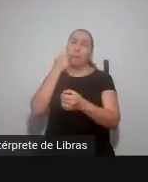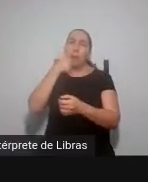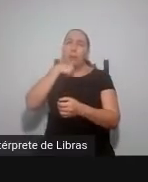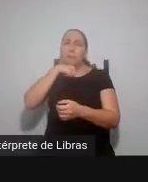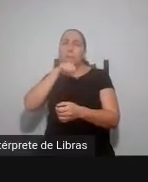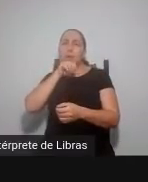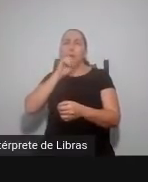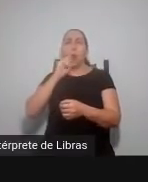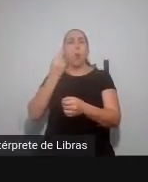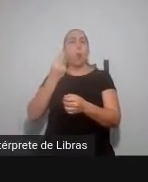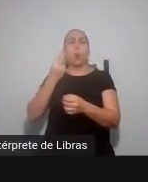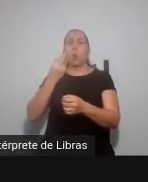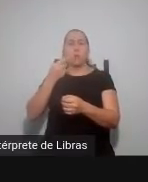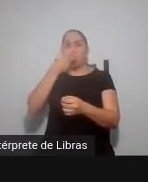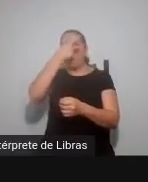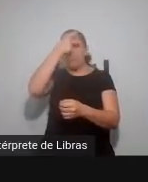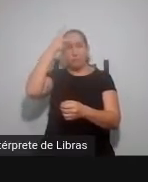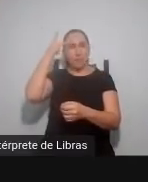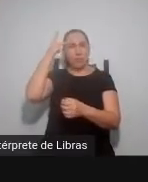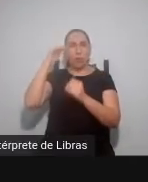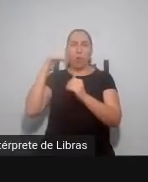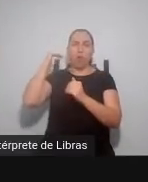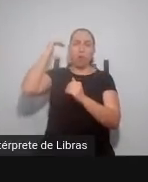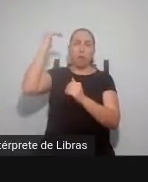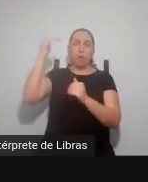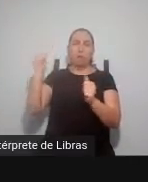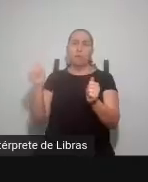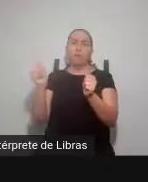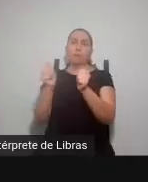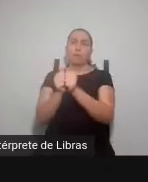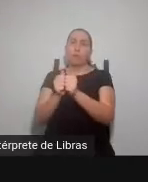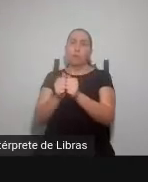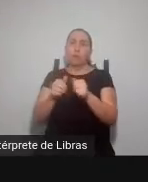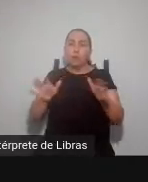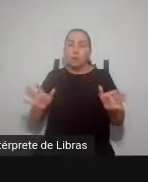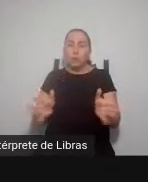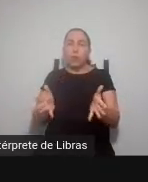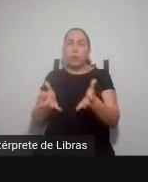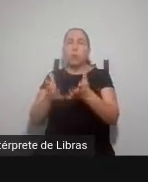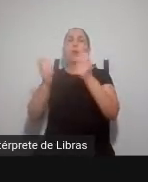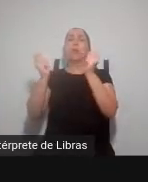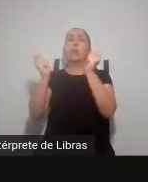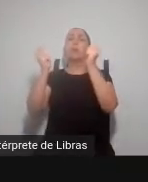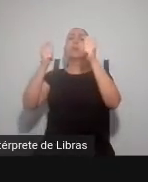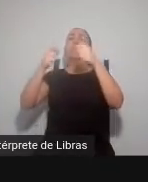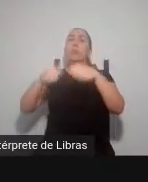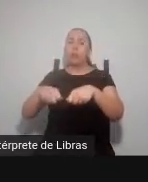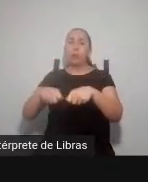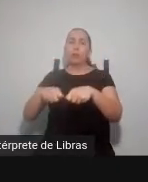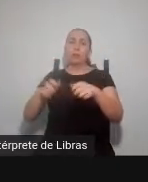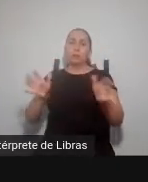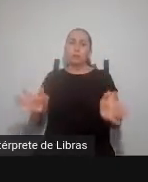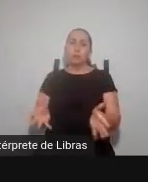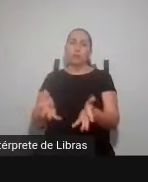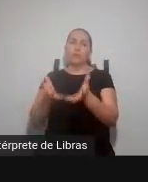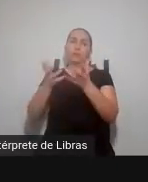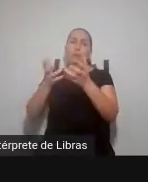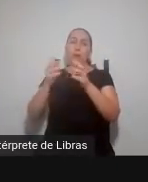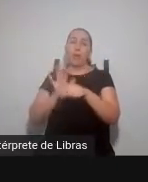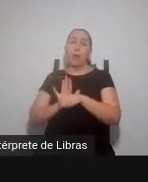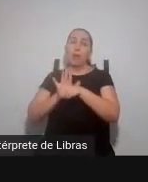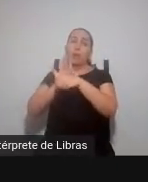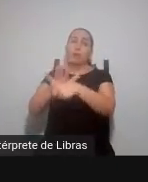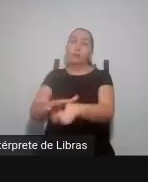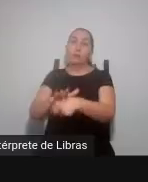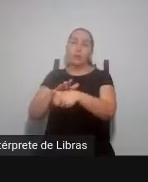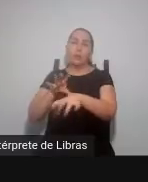adulto que acompanha a criança, o que mais eles podem fazer para potencializar a formação das crianças. Então,